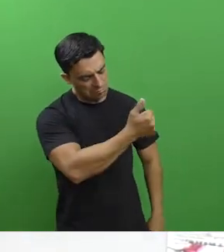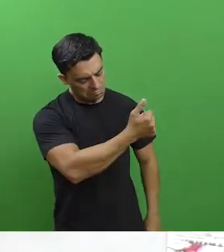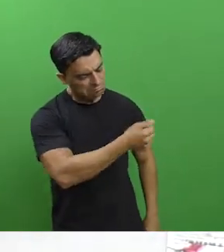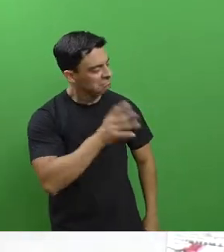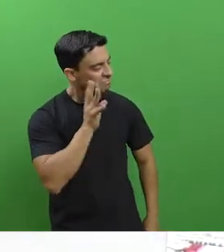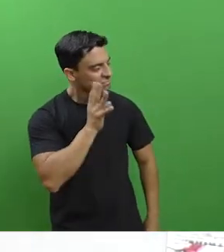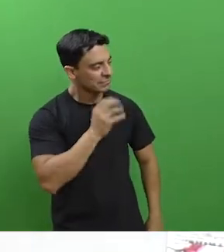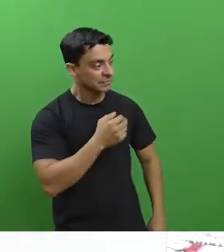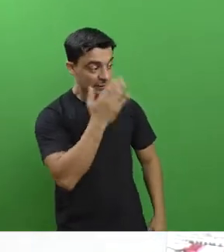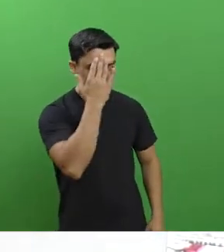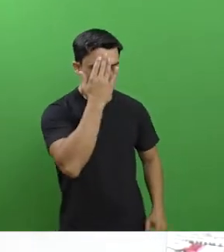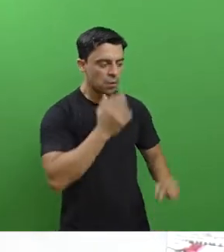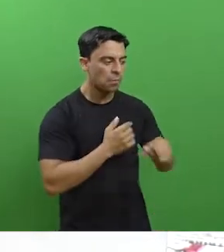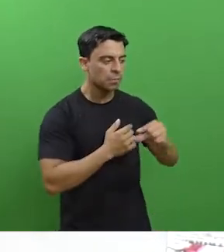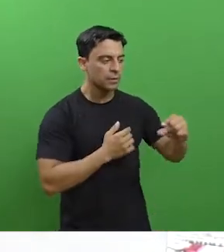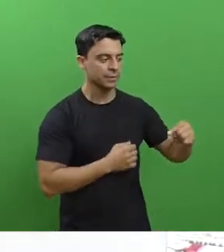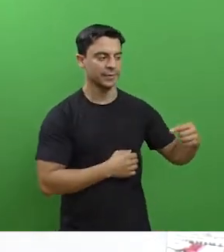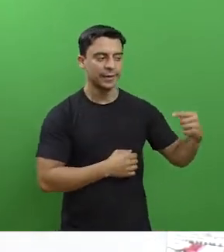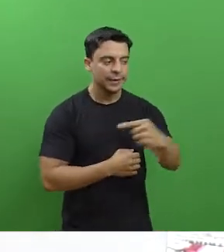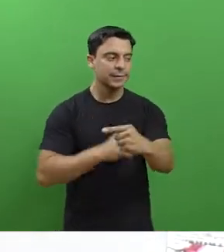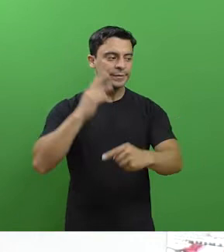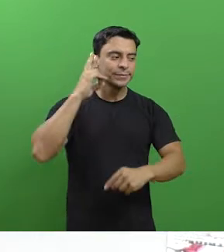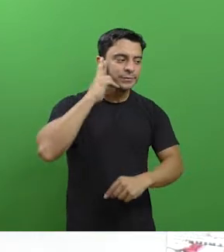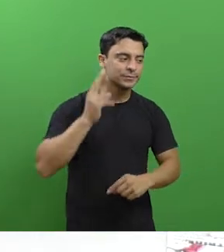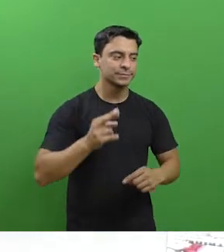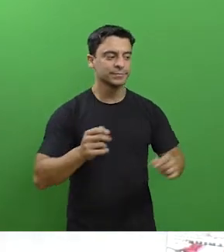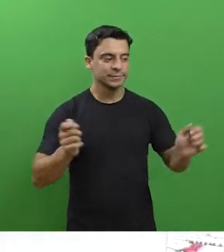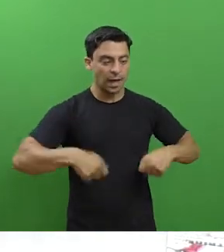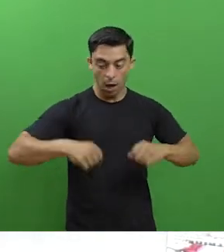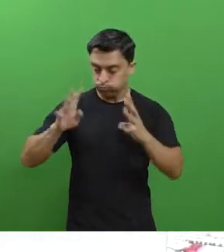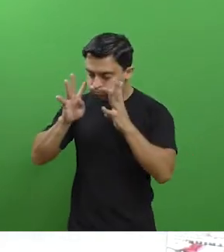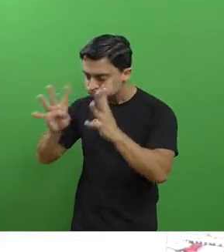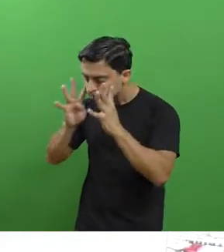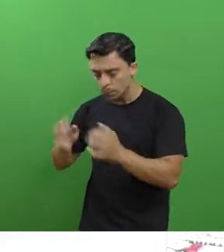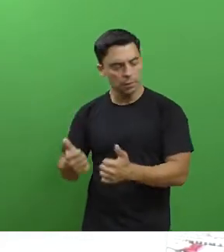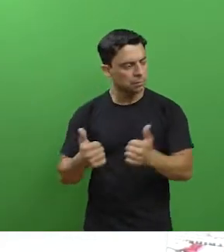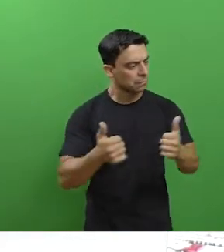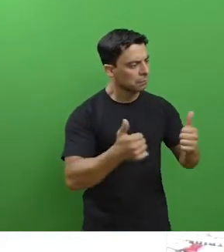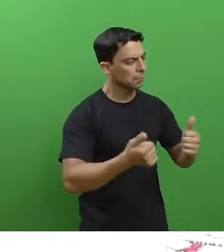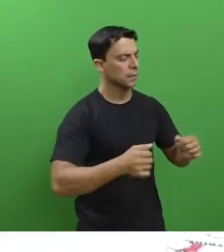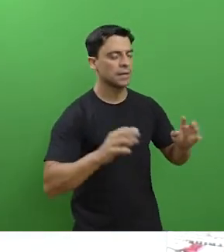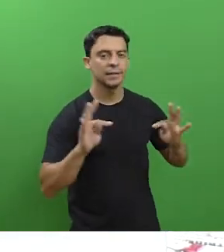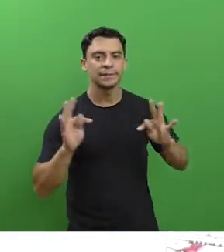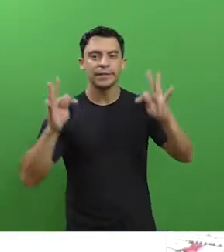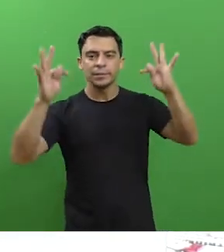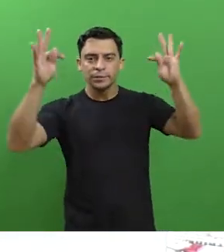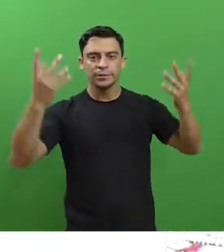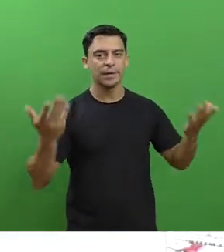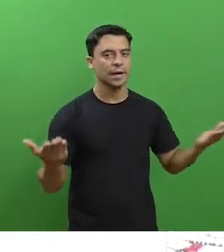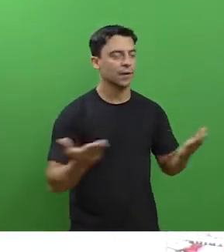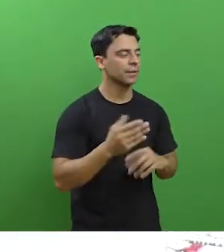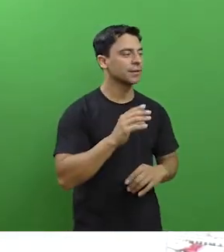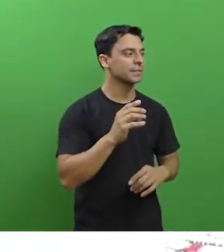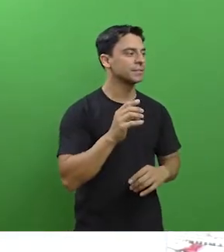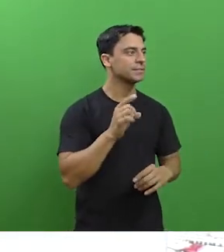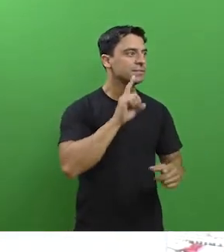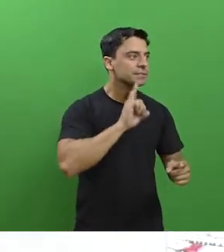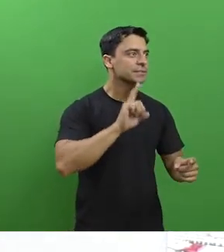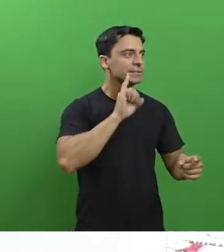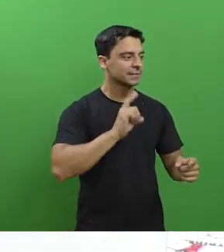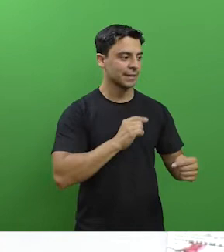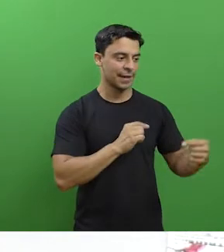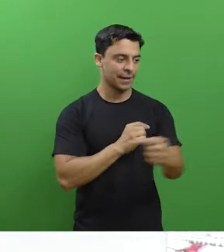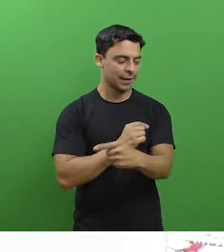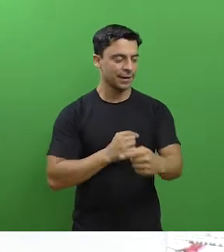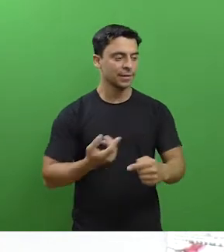Afinal, eles também merecem toda a atenção e estão aí, né, com a tecnologia, com esse dia a dia. Eles querem estar inseridos, né,